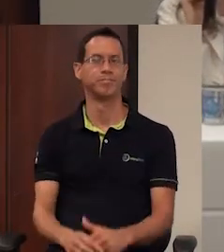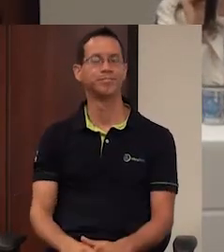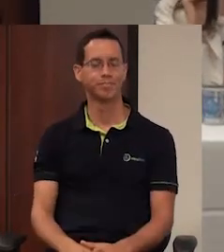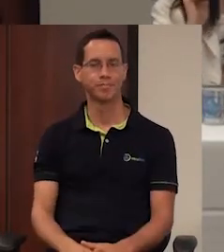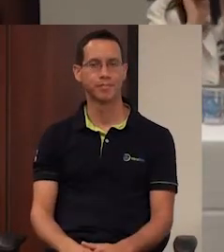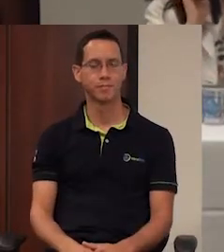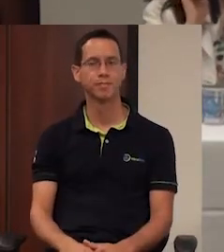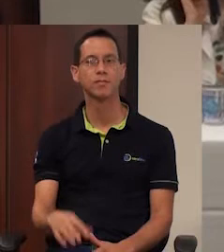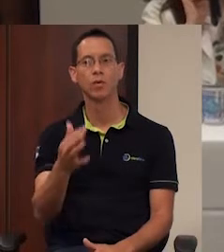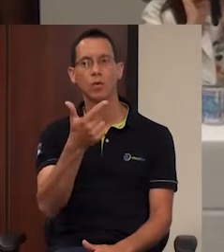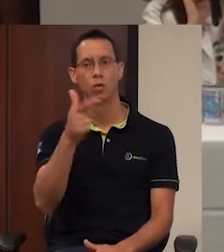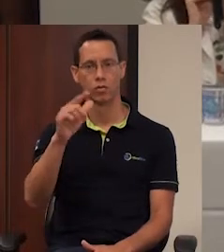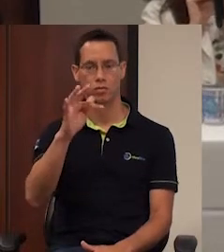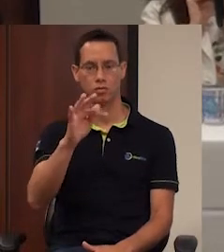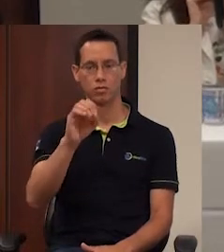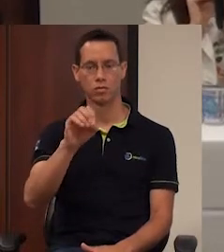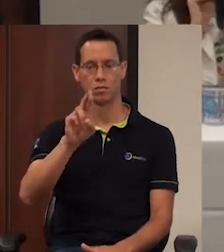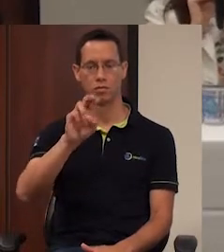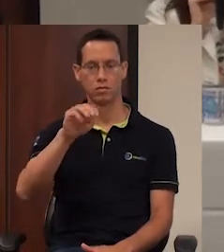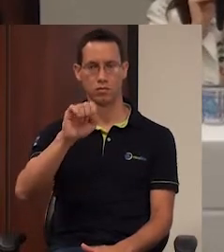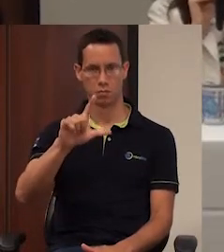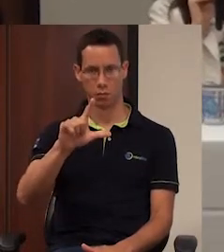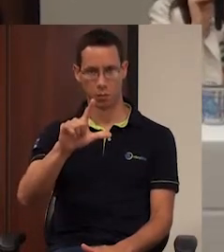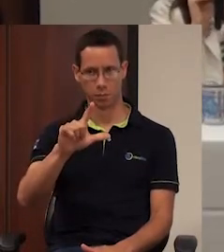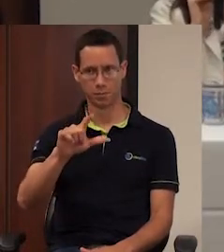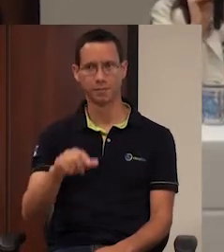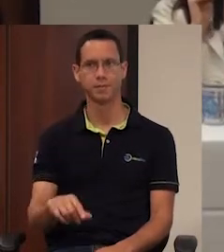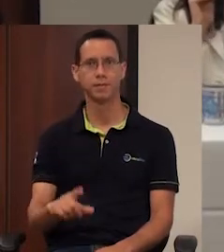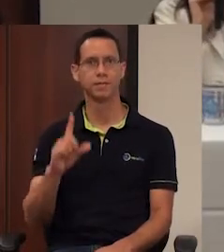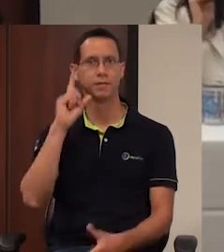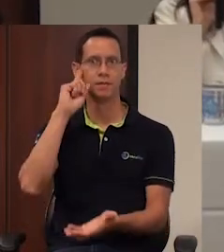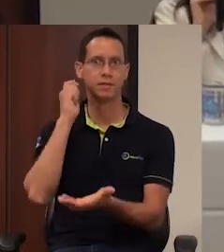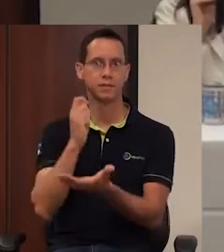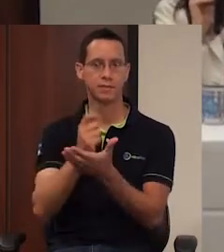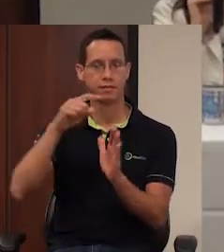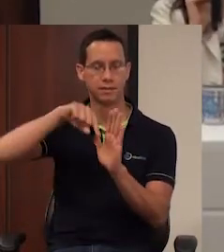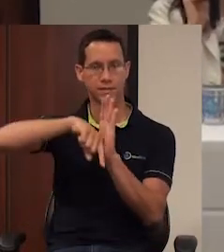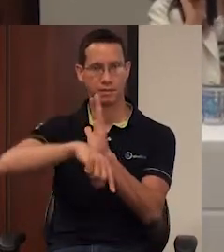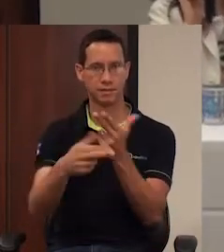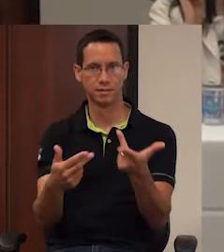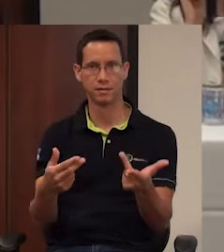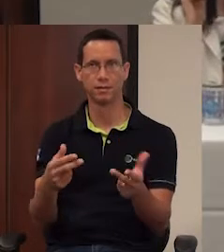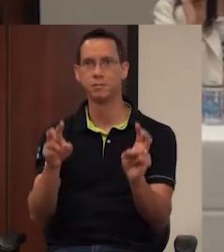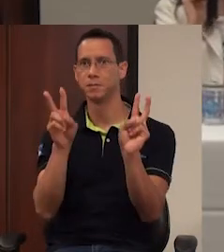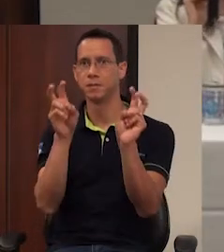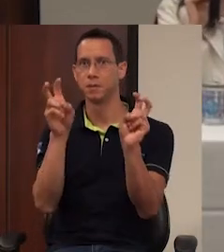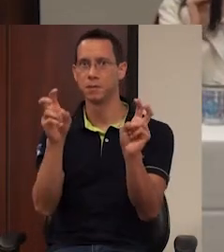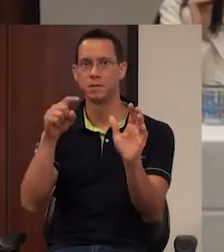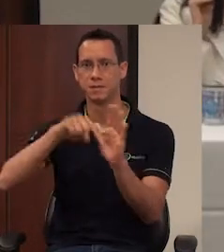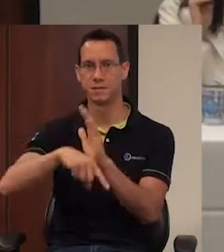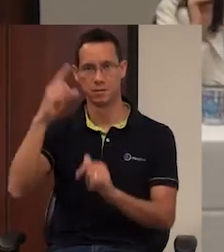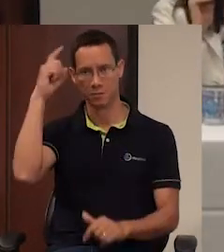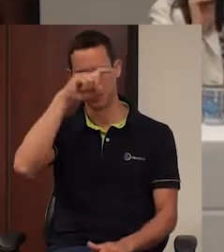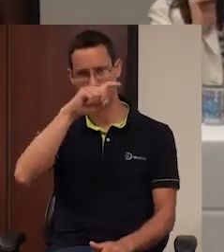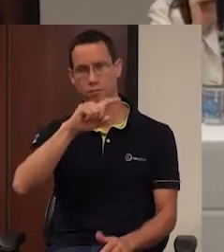quer. Mecanismos formais, muitas vezes, aparecem em momentos para tomada de decisões mais complexas, que envolvem temas mais